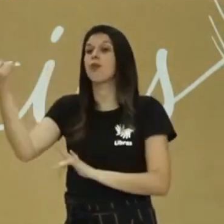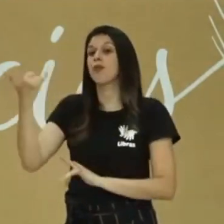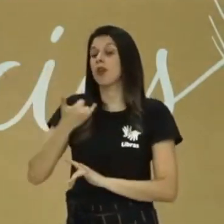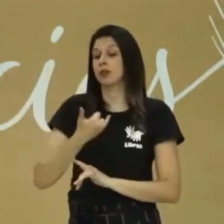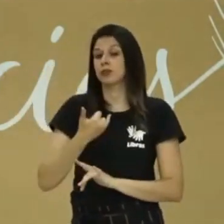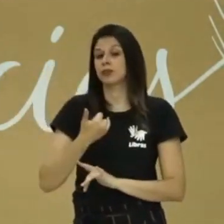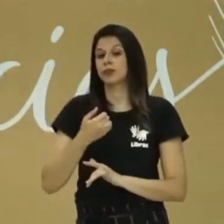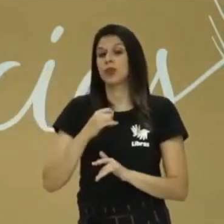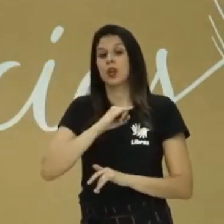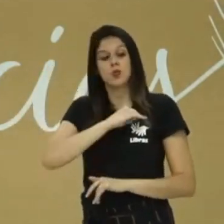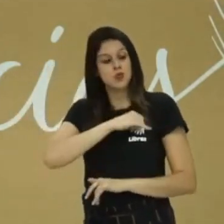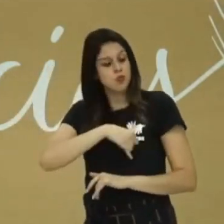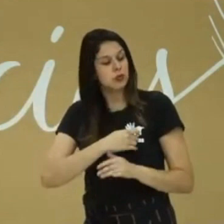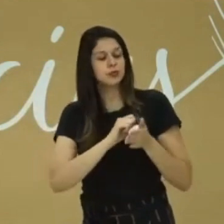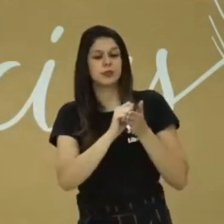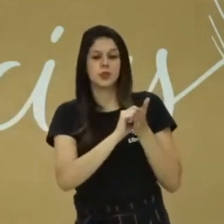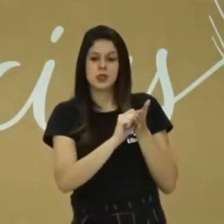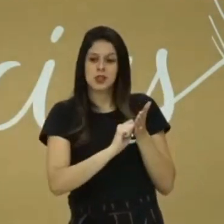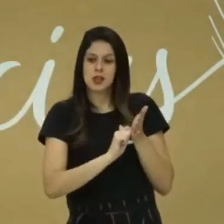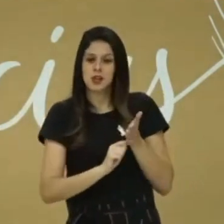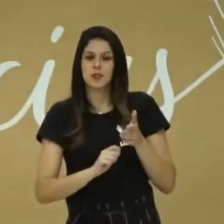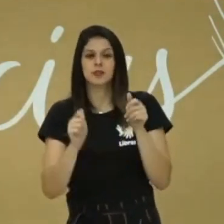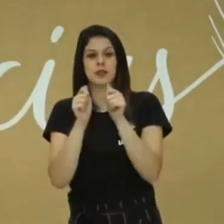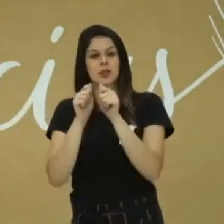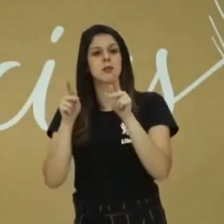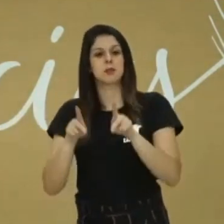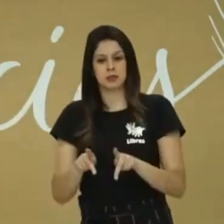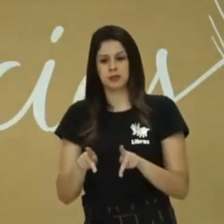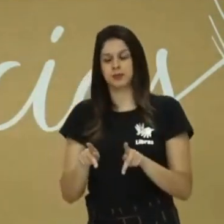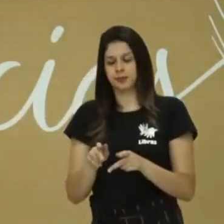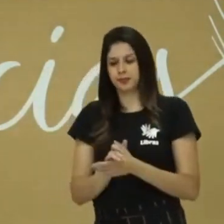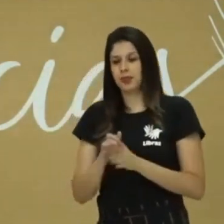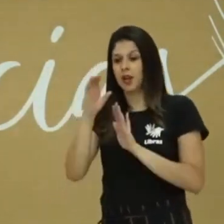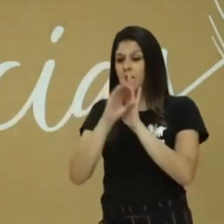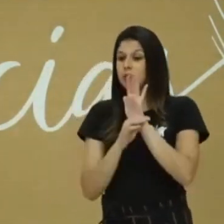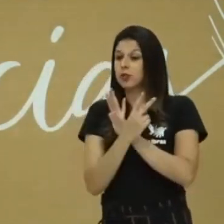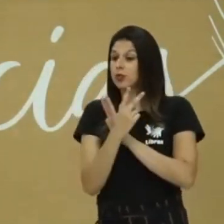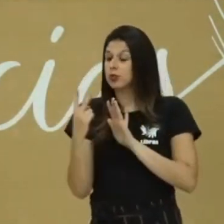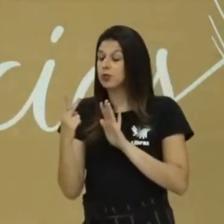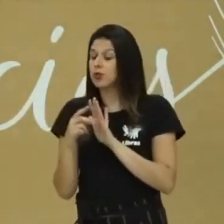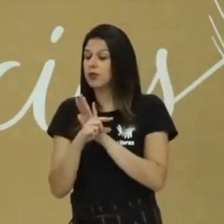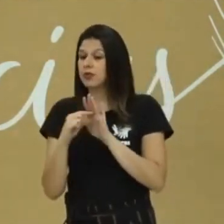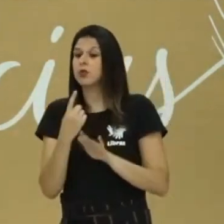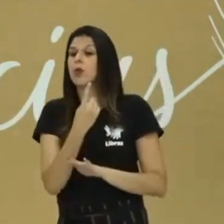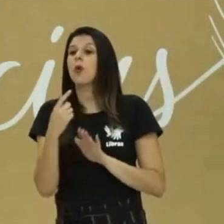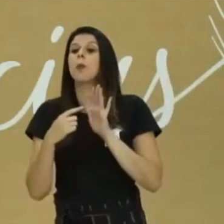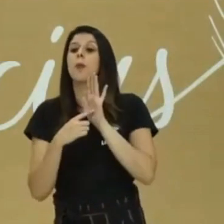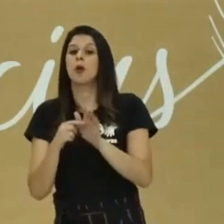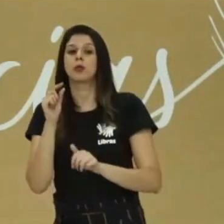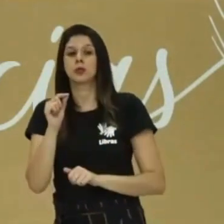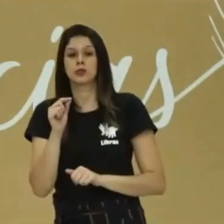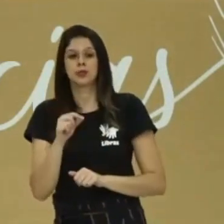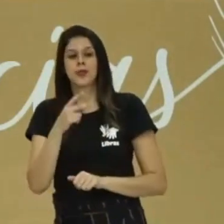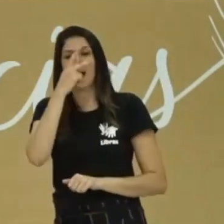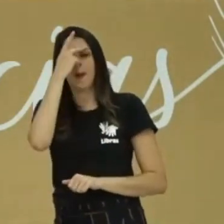os alguns acontecimentos que ele descreve o livro e ao final e Apocalipse 2211 diz o seguinte continue o